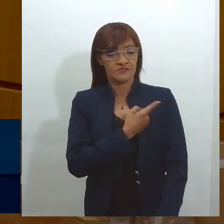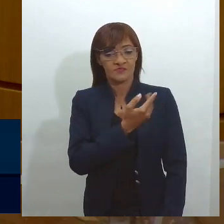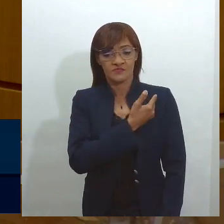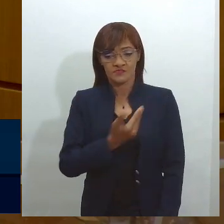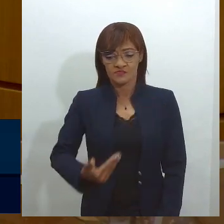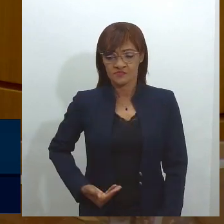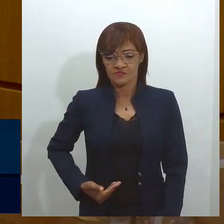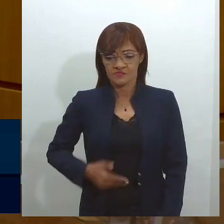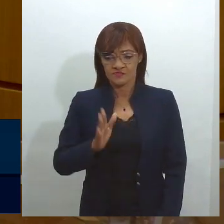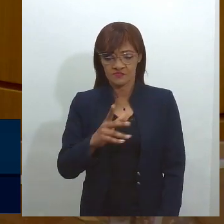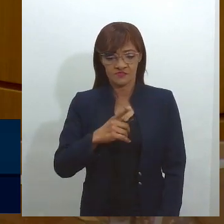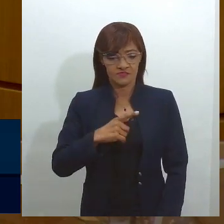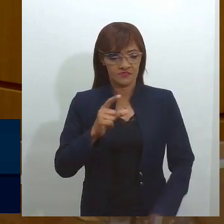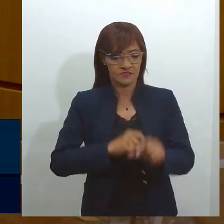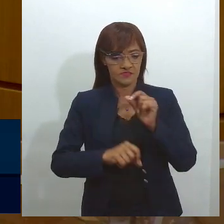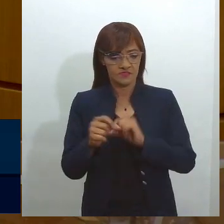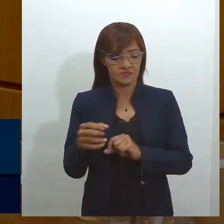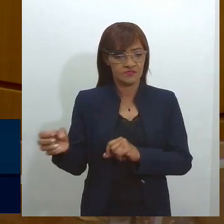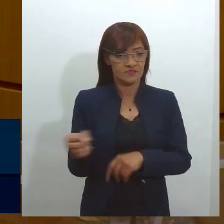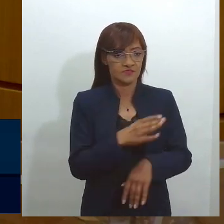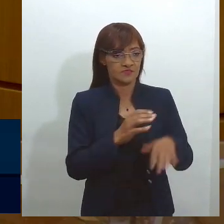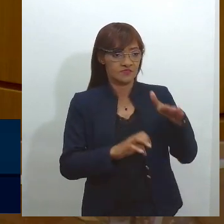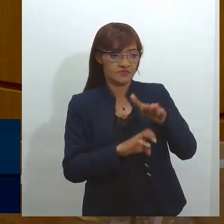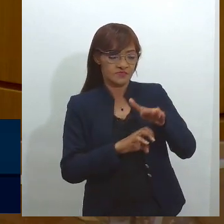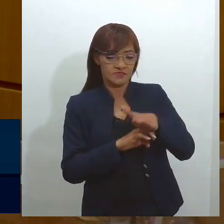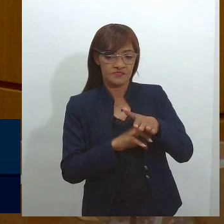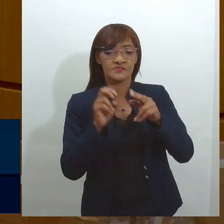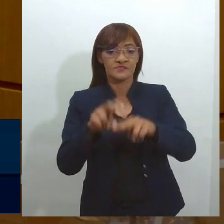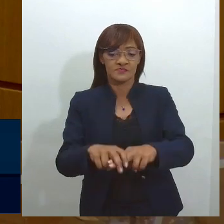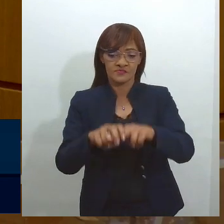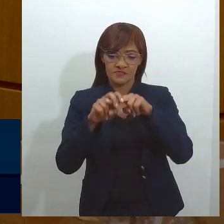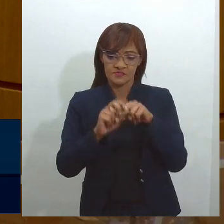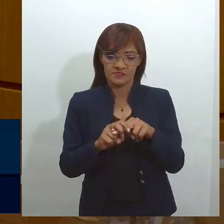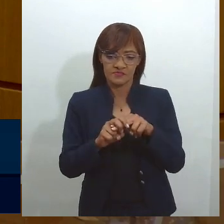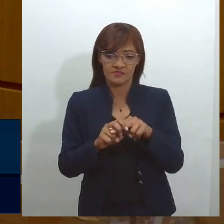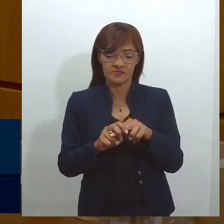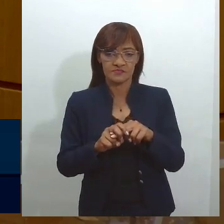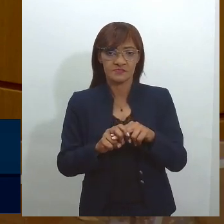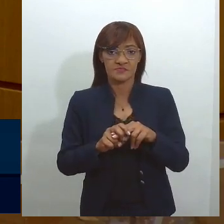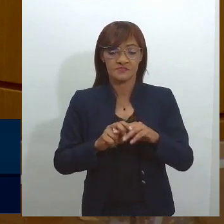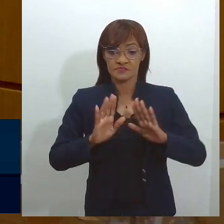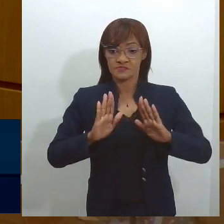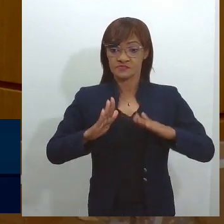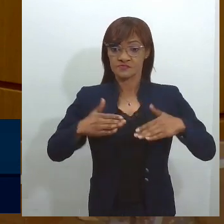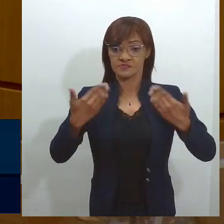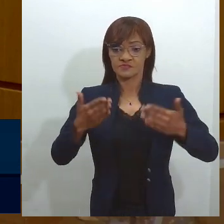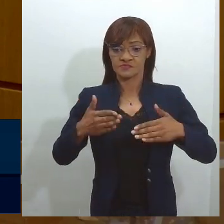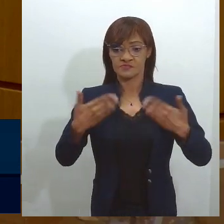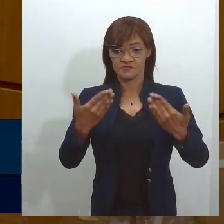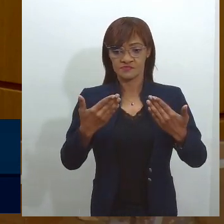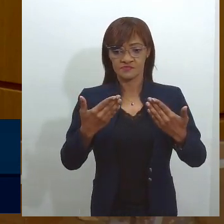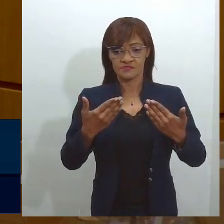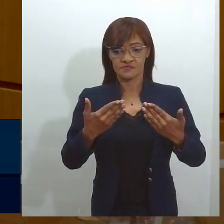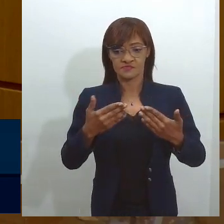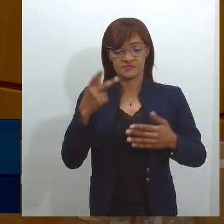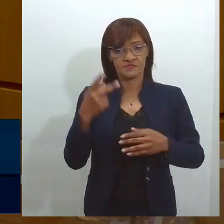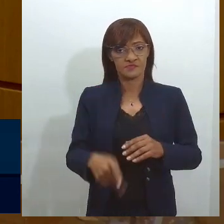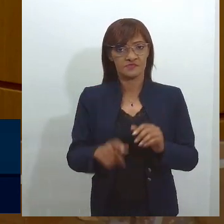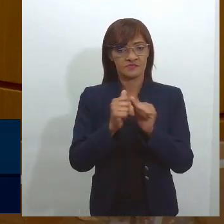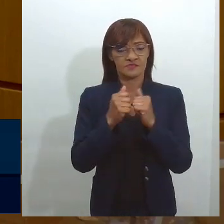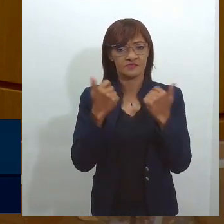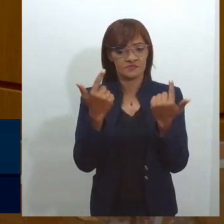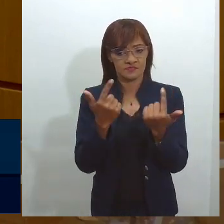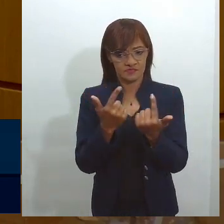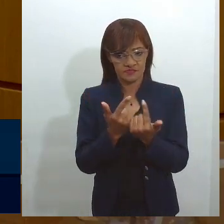investidores. Portanto, é com grande felicidade que essa Casa Legislativa confere o título de cidadania